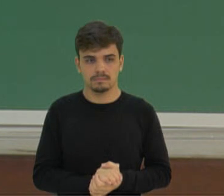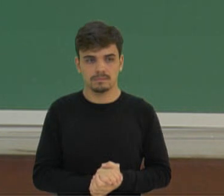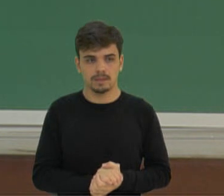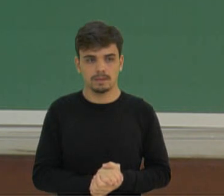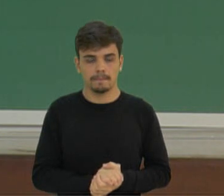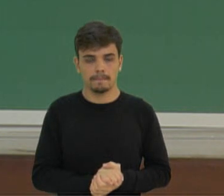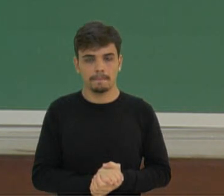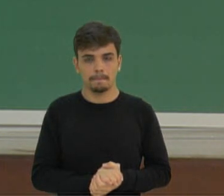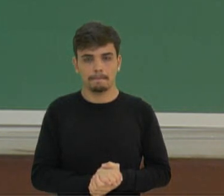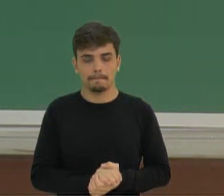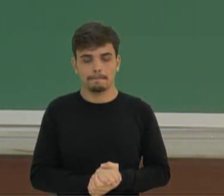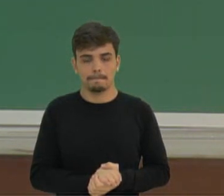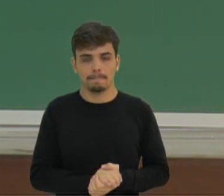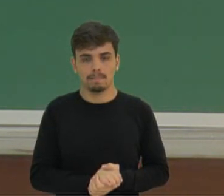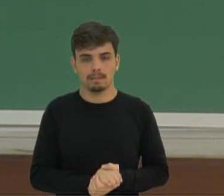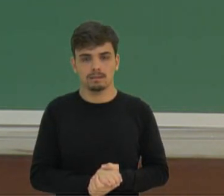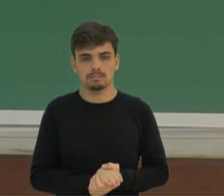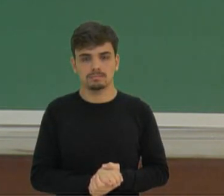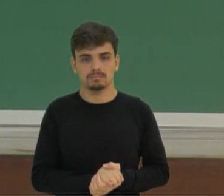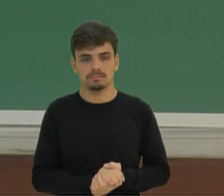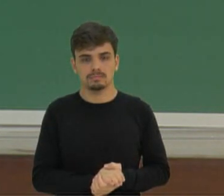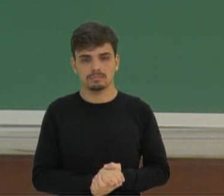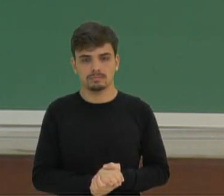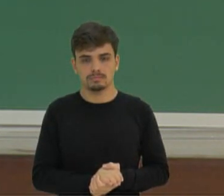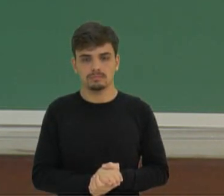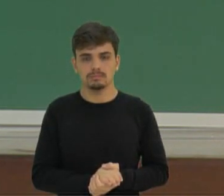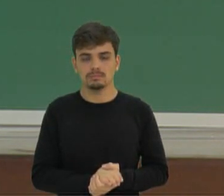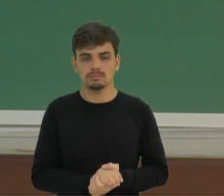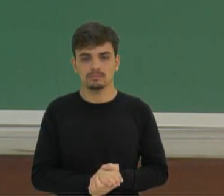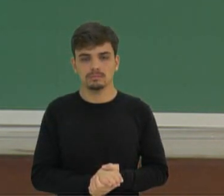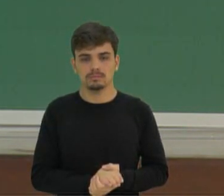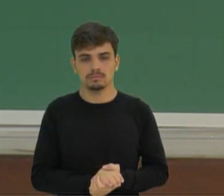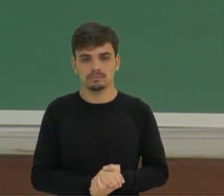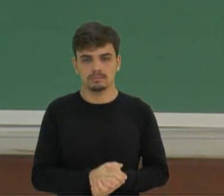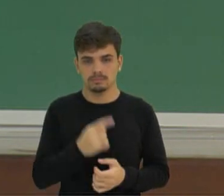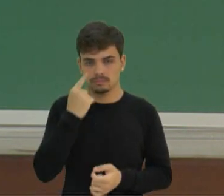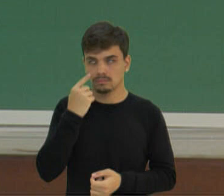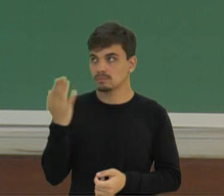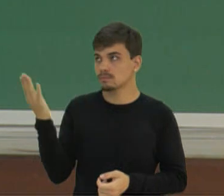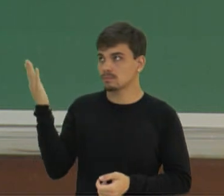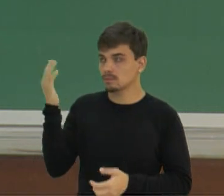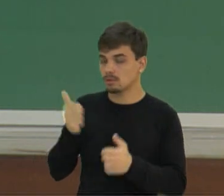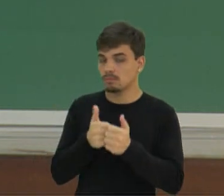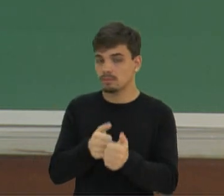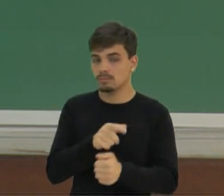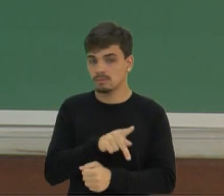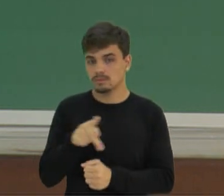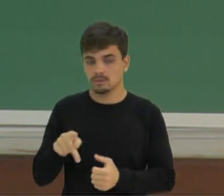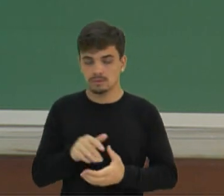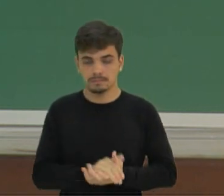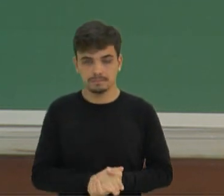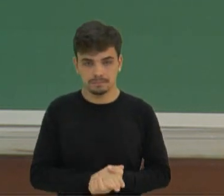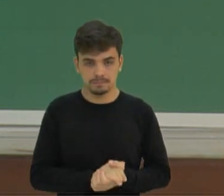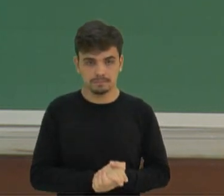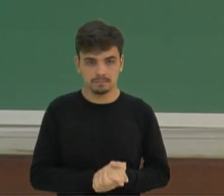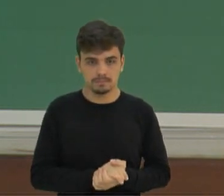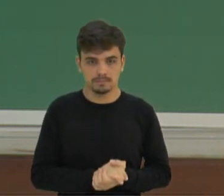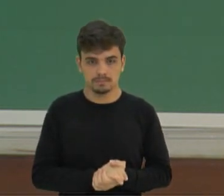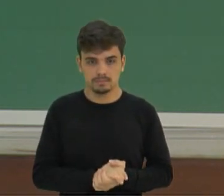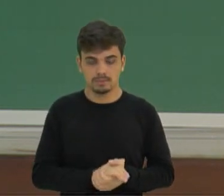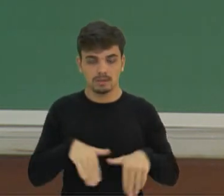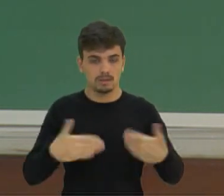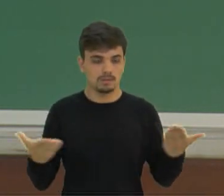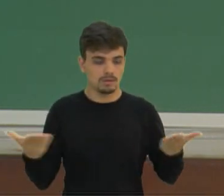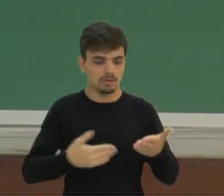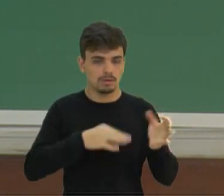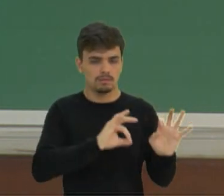as historietas? Vamos ver um vídeo de André Kaliman, que é dibujante, ilustrador e escritor. Então,